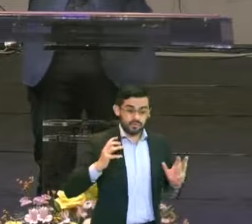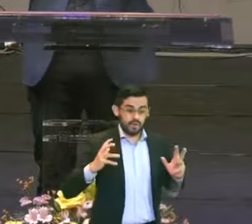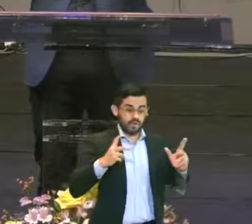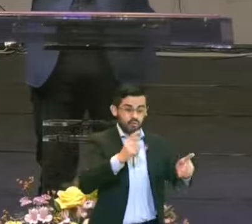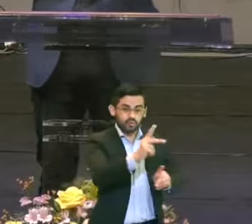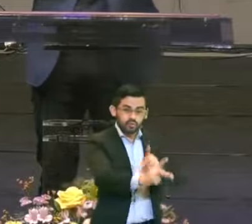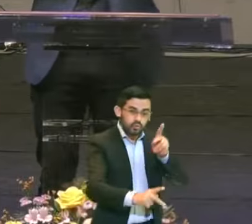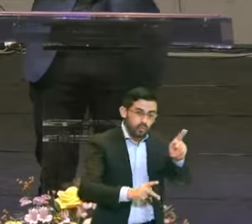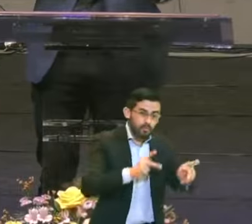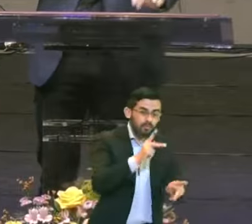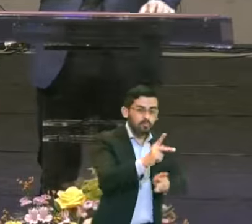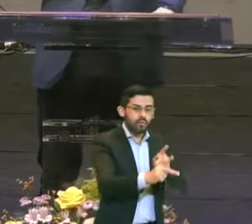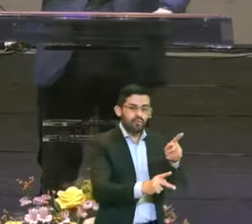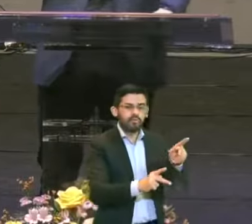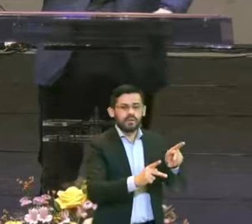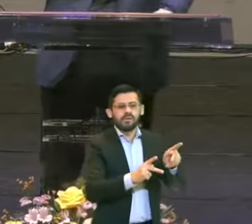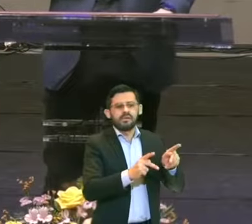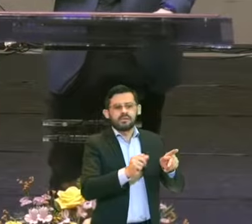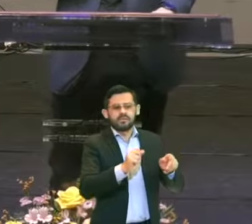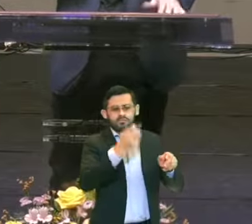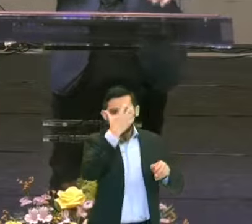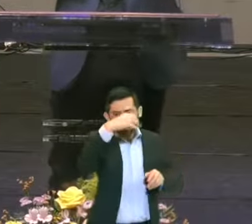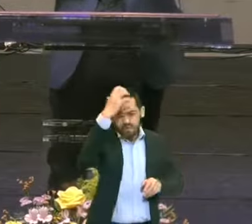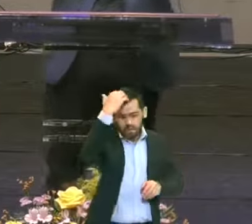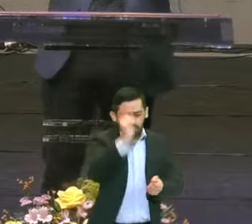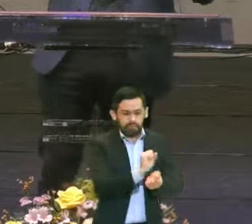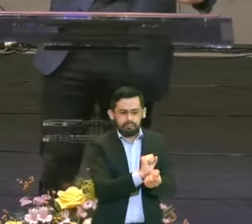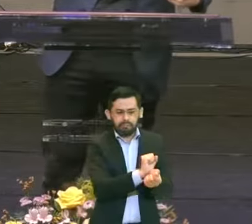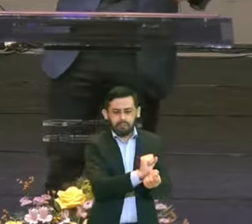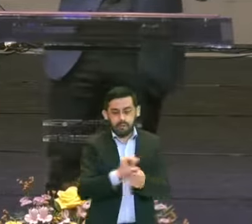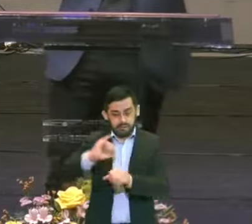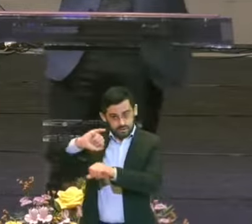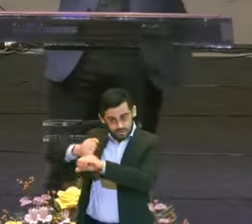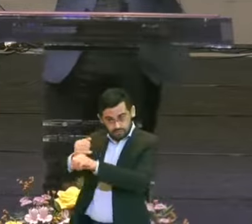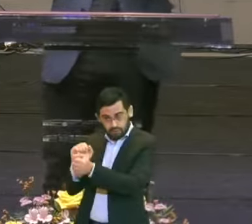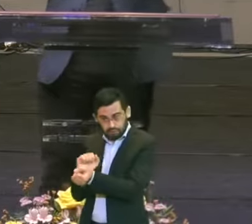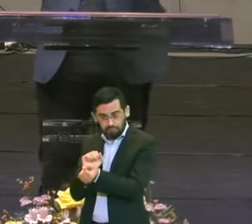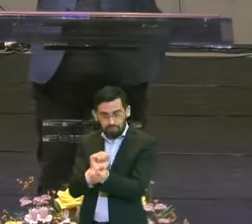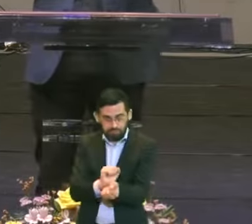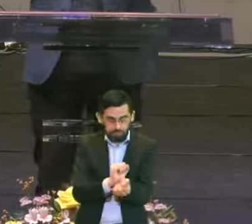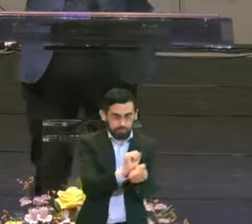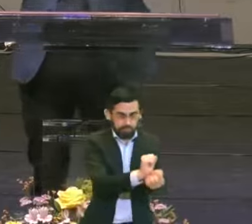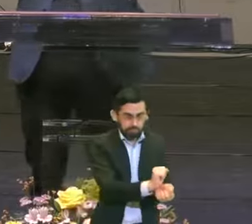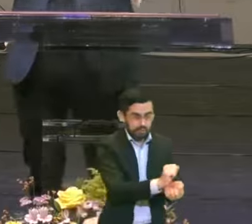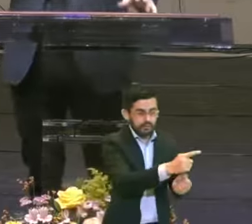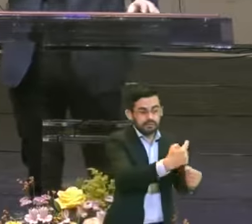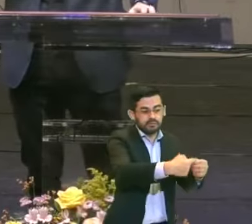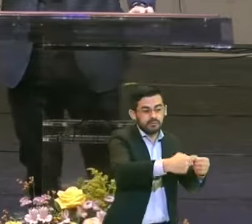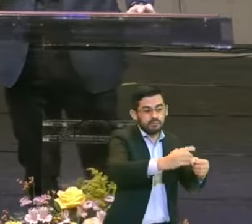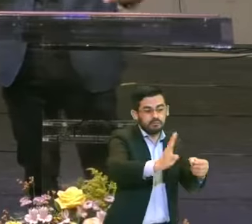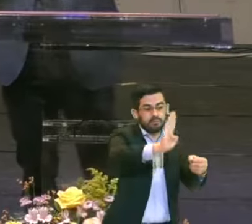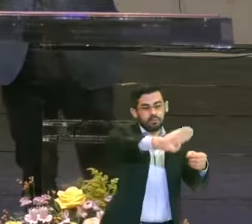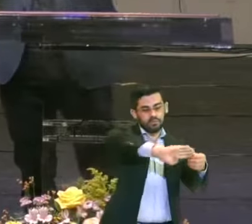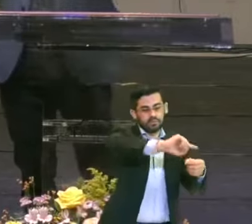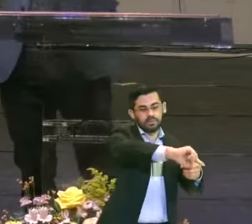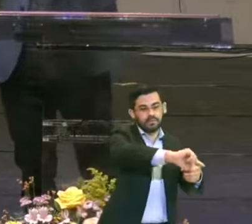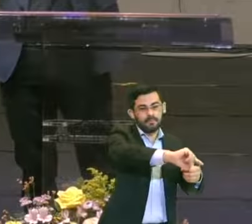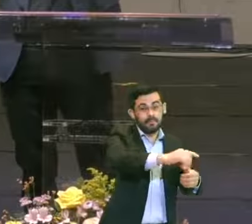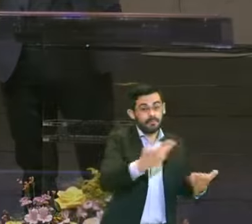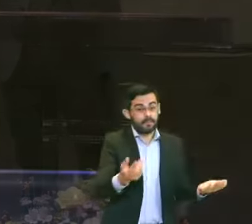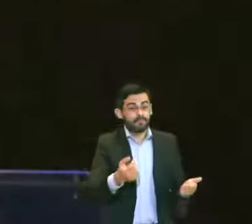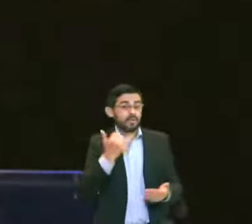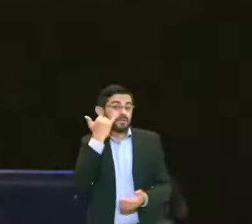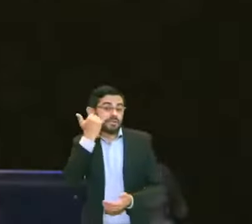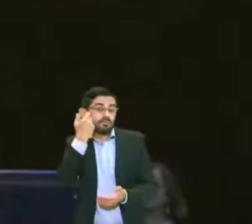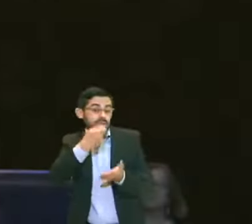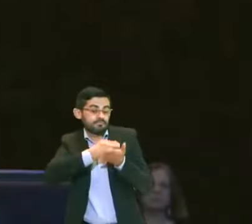que Nabucodonosor deportava de Jerusalém para a Babilônia. Está escrevendo a